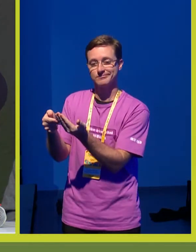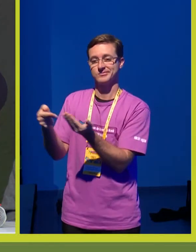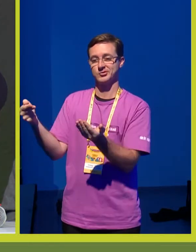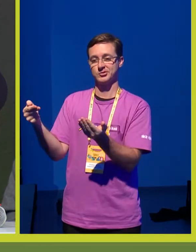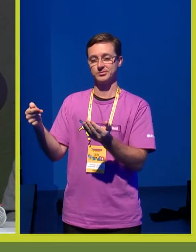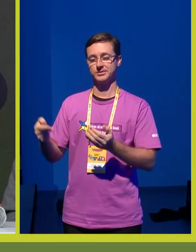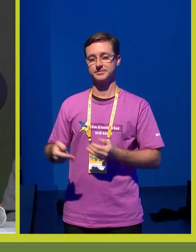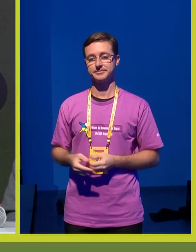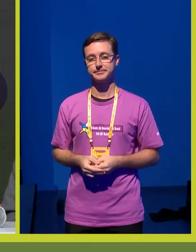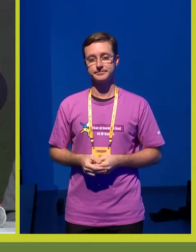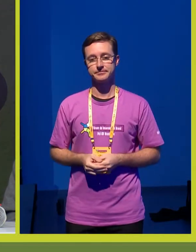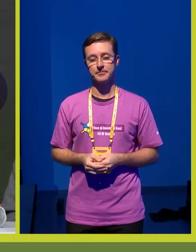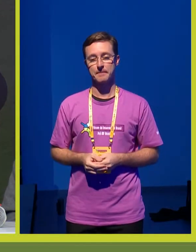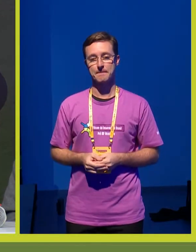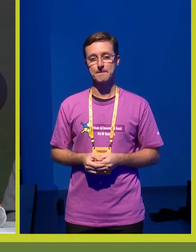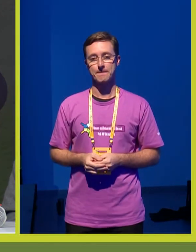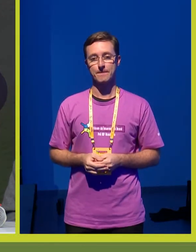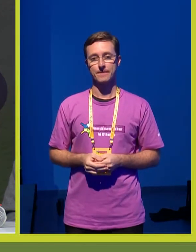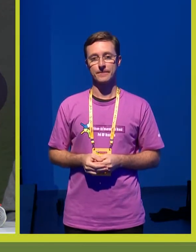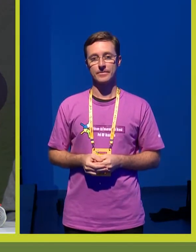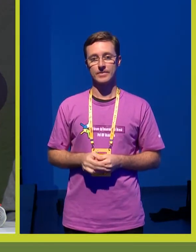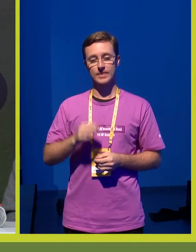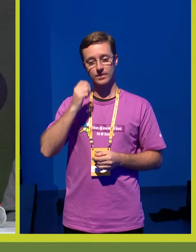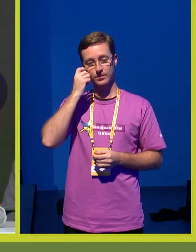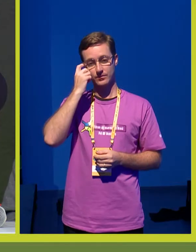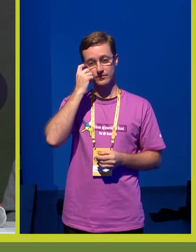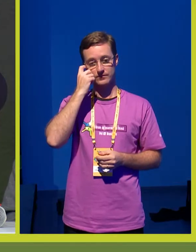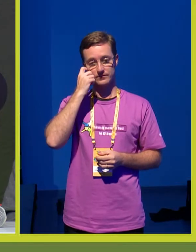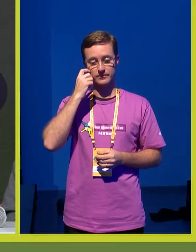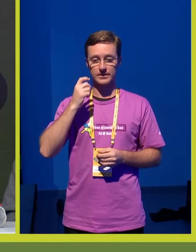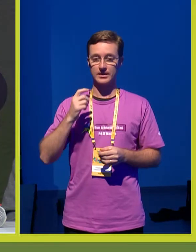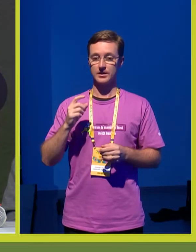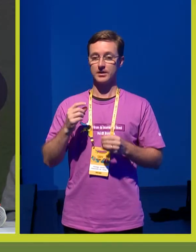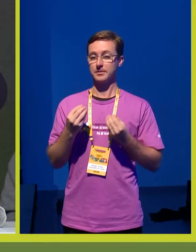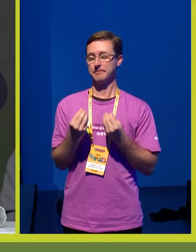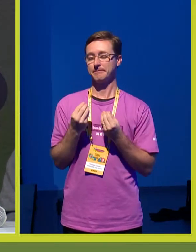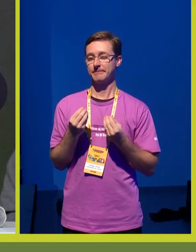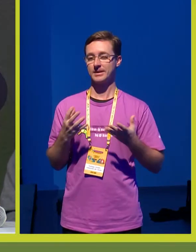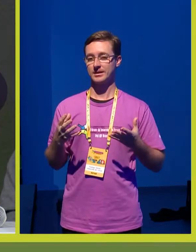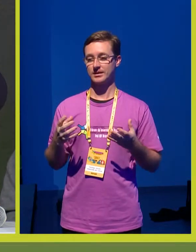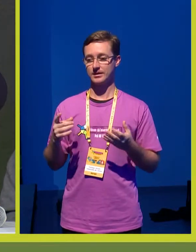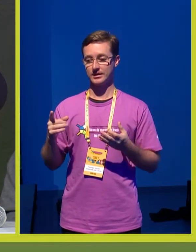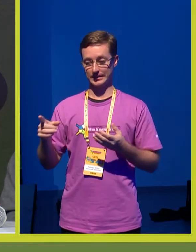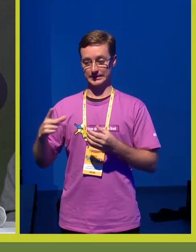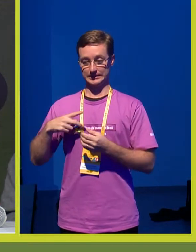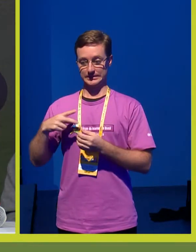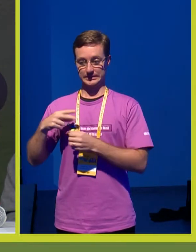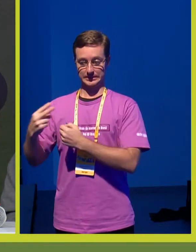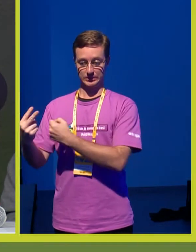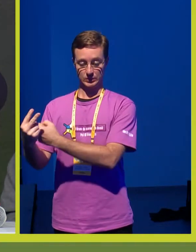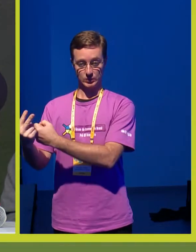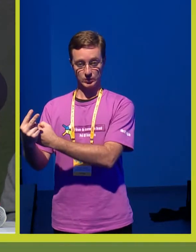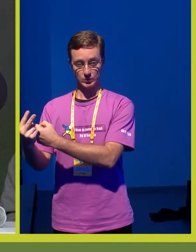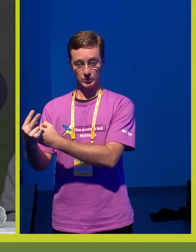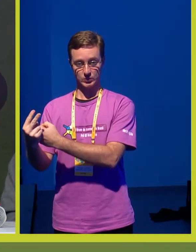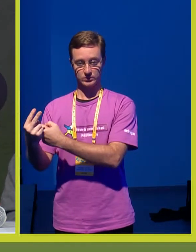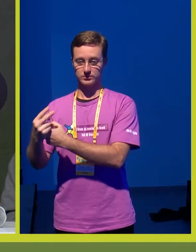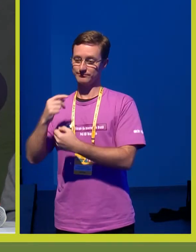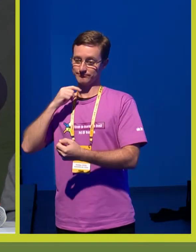para que ele não consiga caso tenha alguma proteção da própria